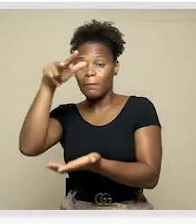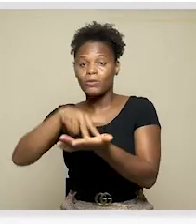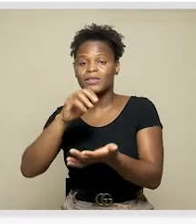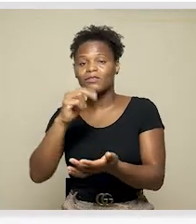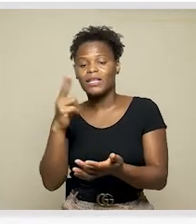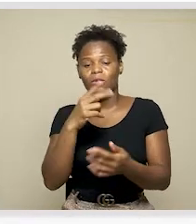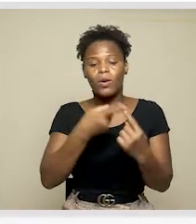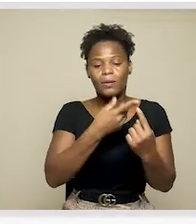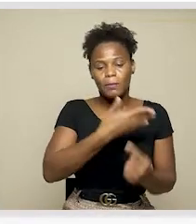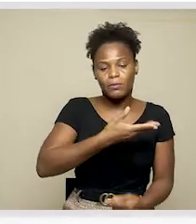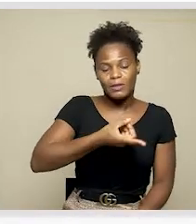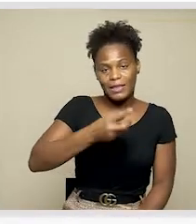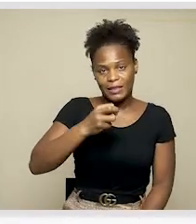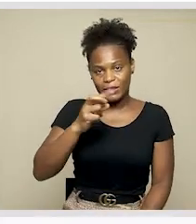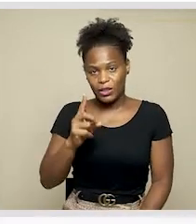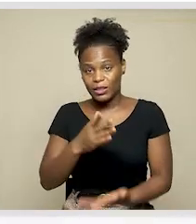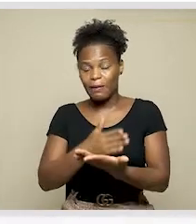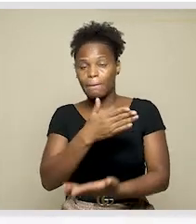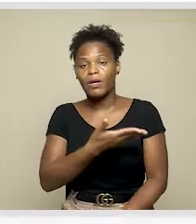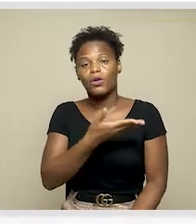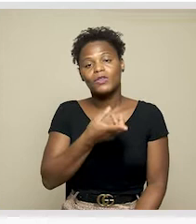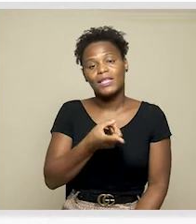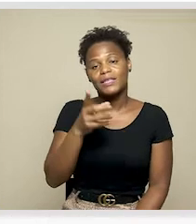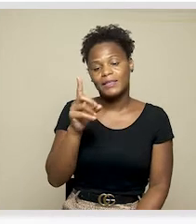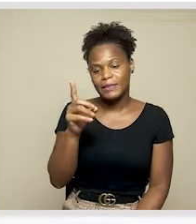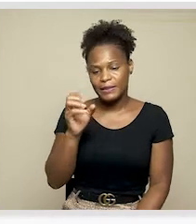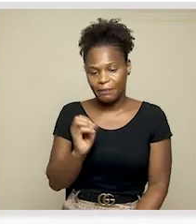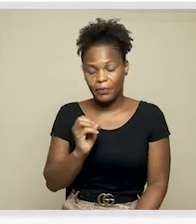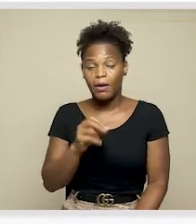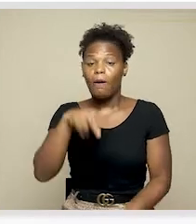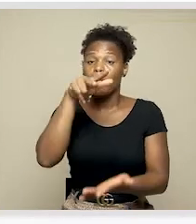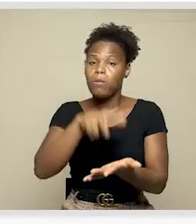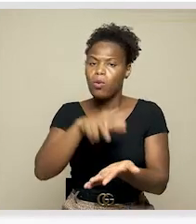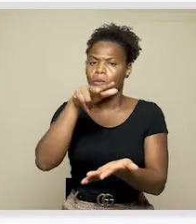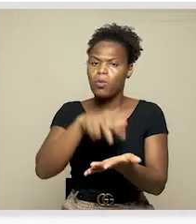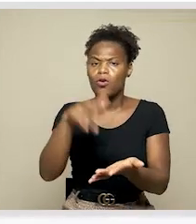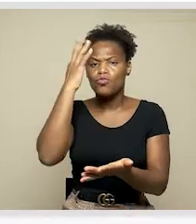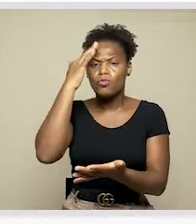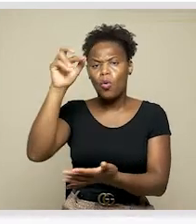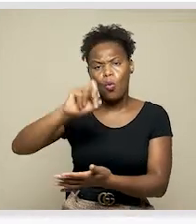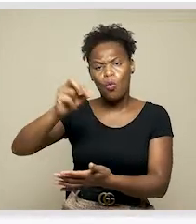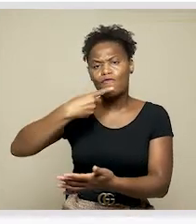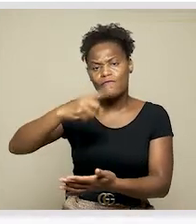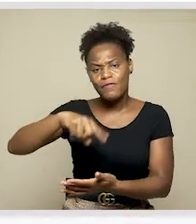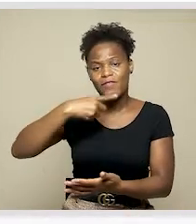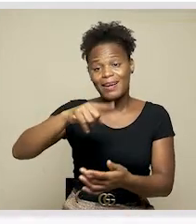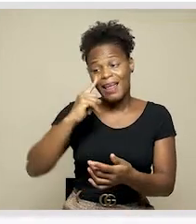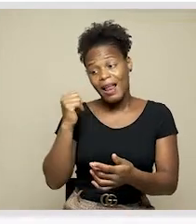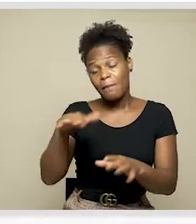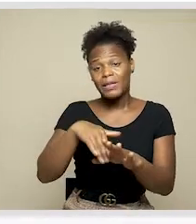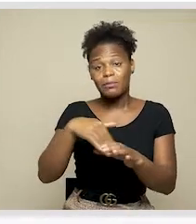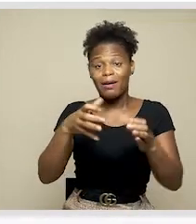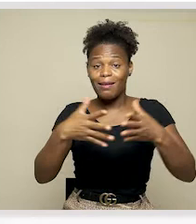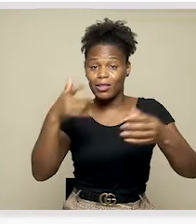entre 1936 e 1960. Publicaram 8 números. Nela participaram